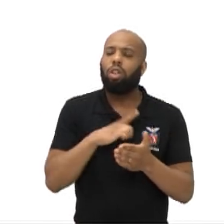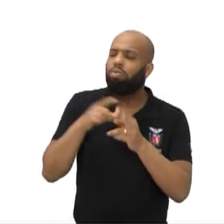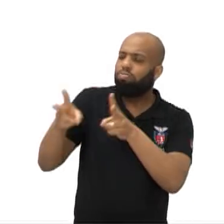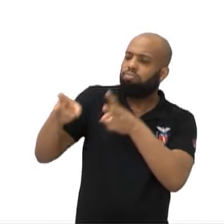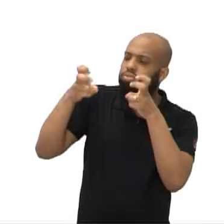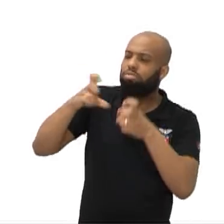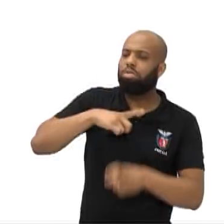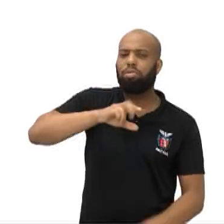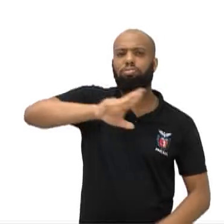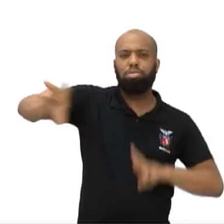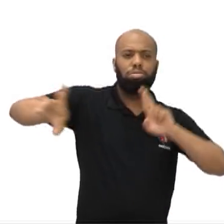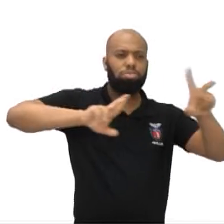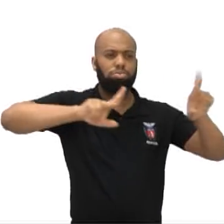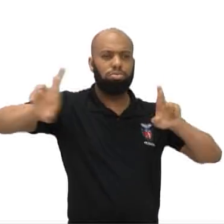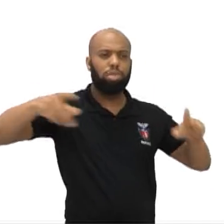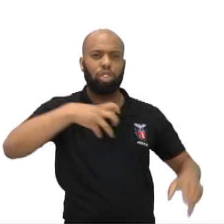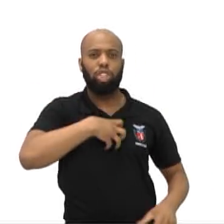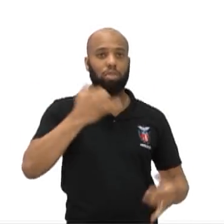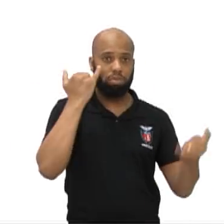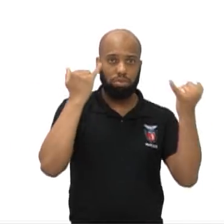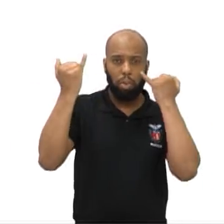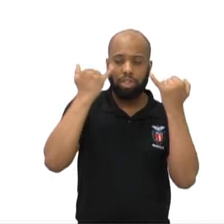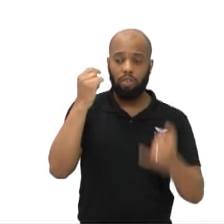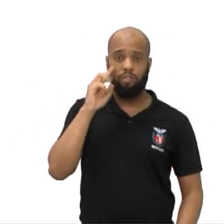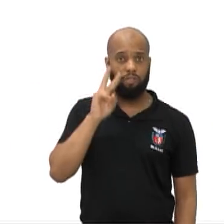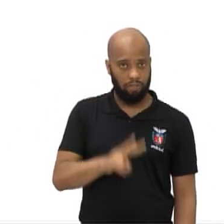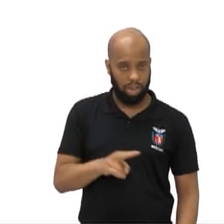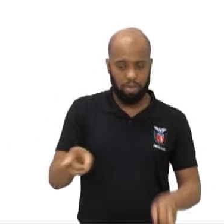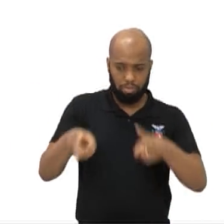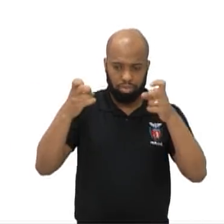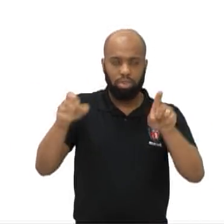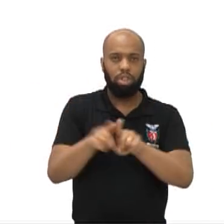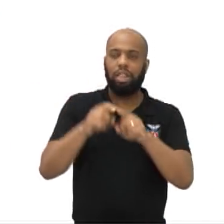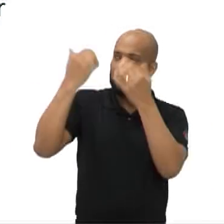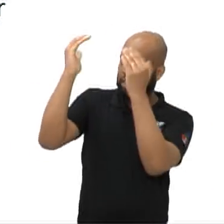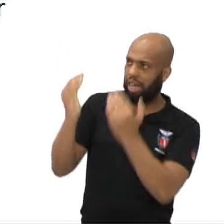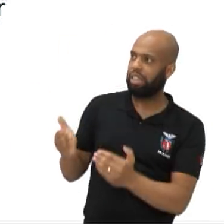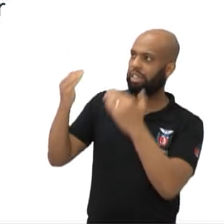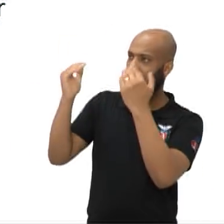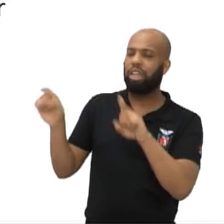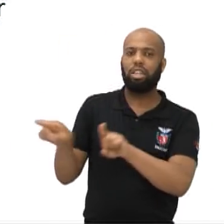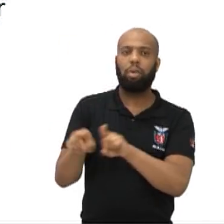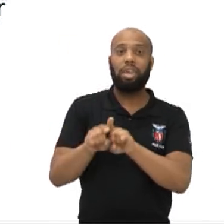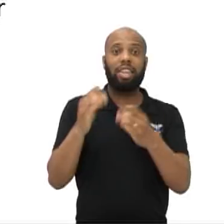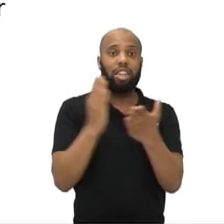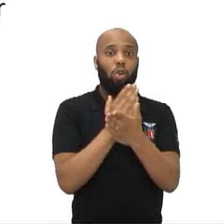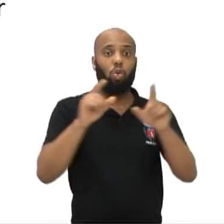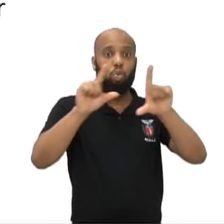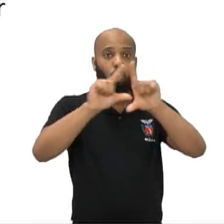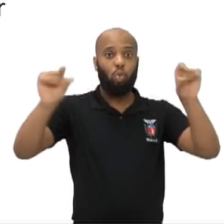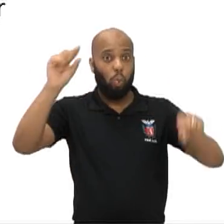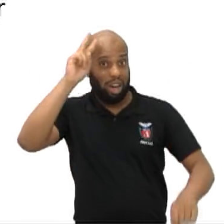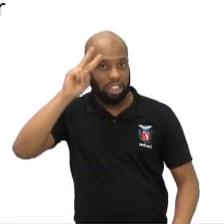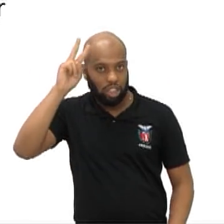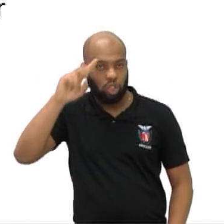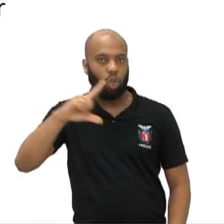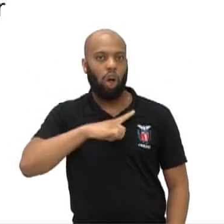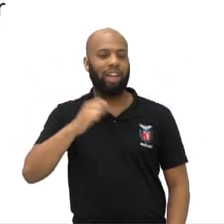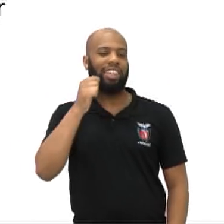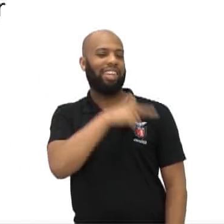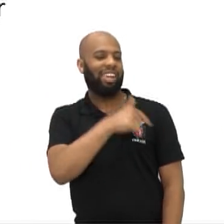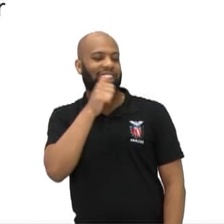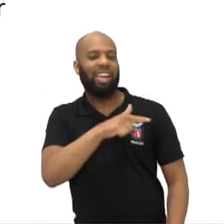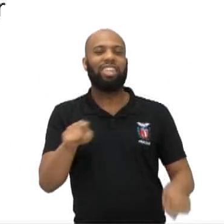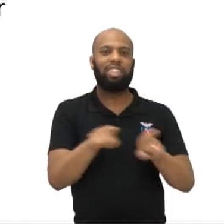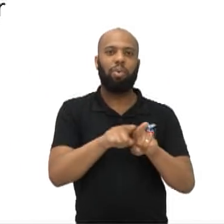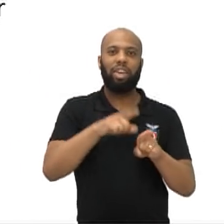de diferentes formas de tratar uma informação, né, analisamos ali algumas tirinhas, né, as marcas